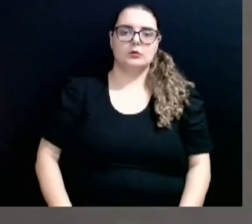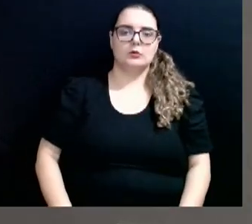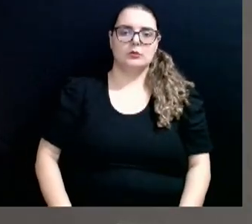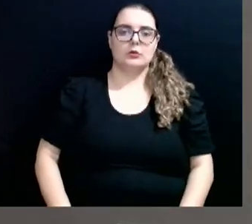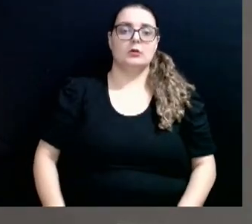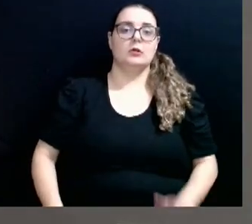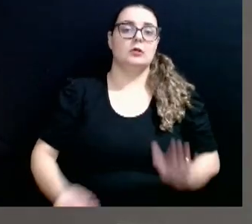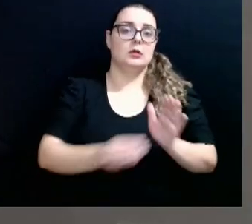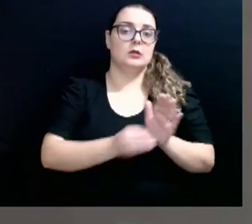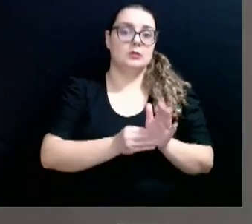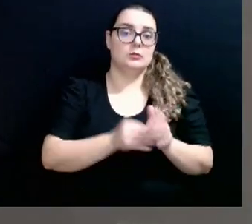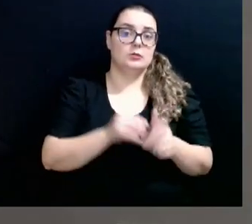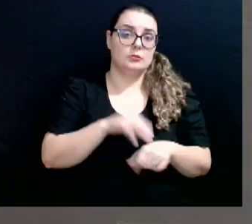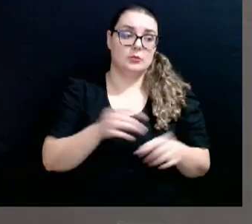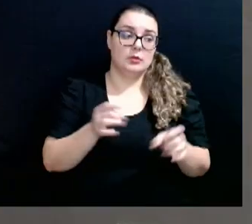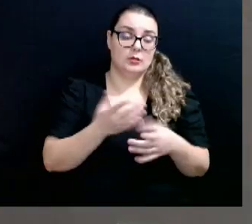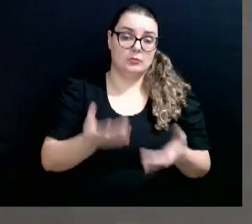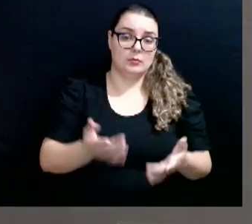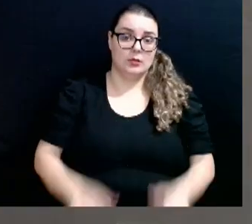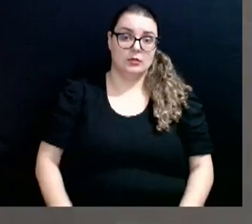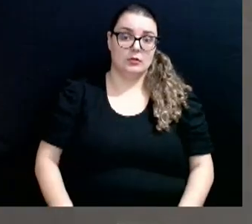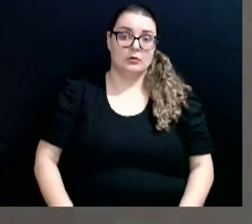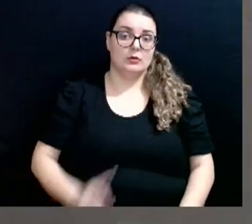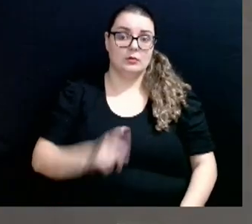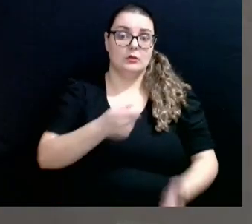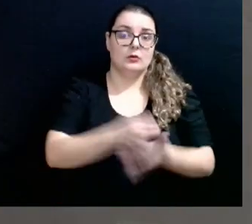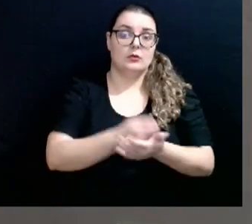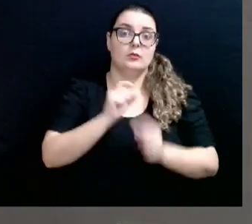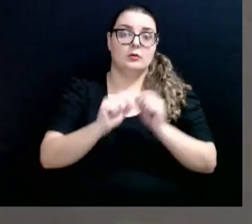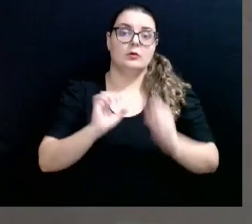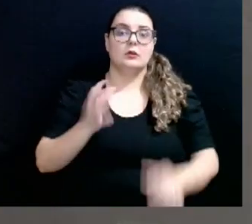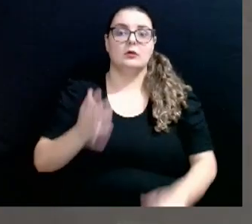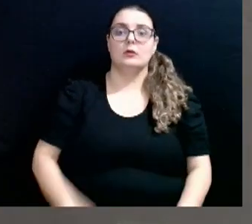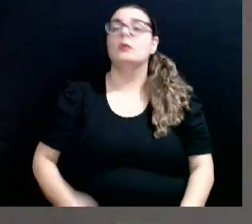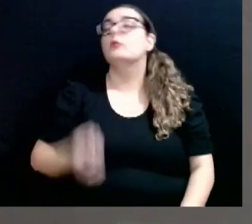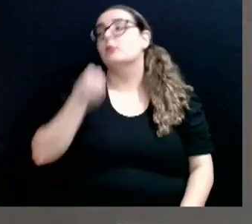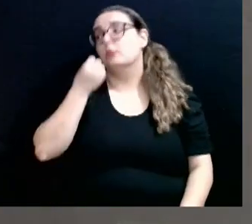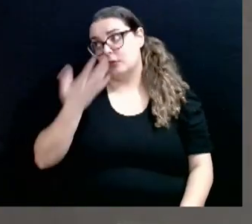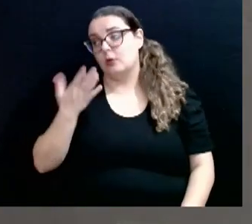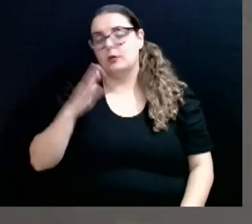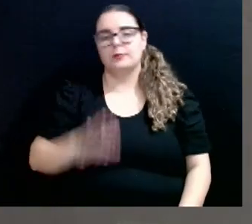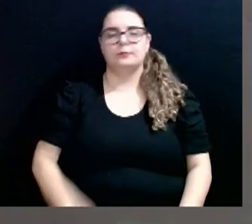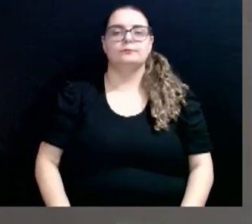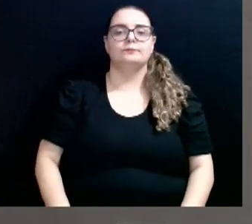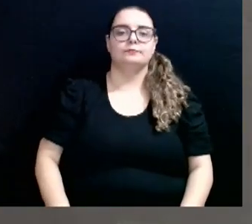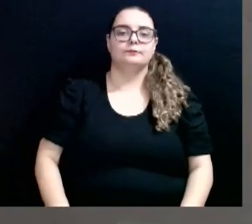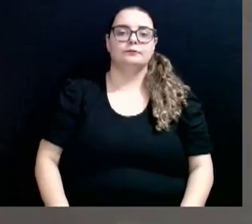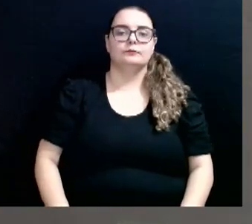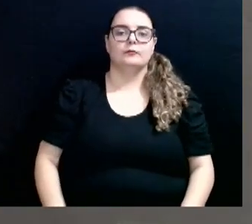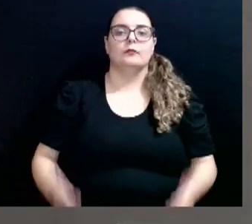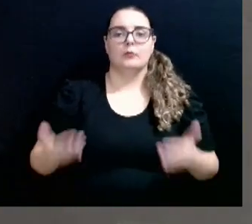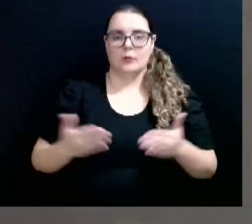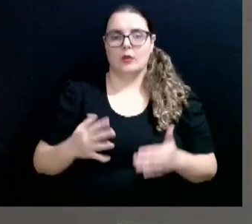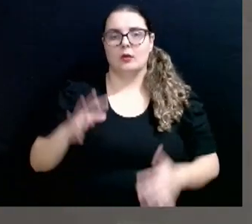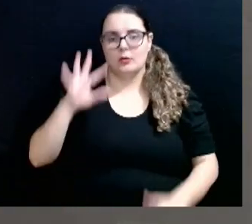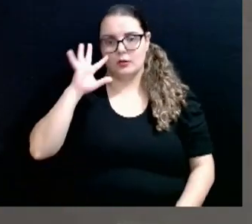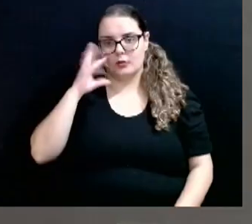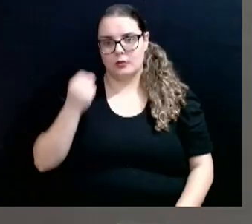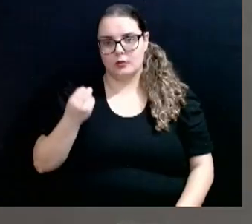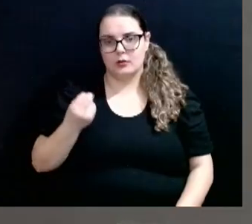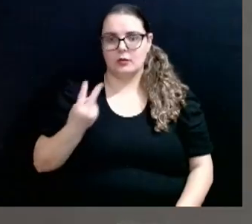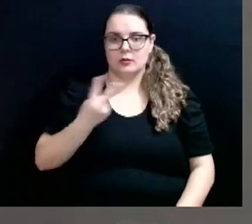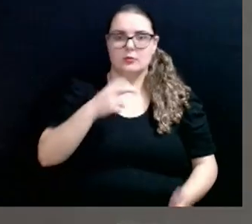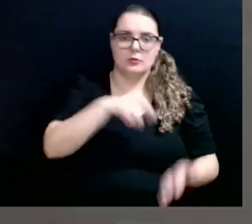passou e a pessoa não pagou. O que acontece? Boa. Hoje, eu tenho conhecimento de duas penalidades, né? A